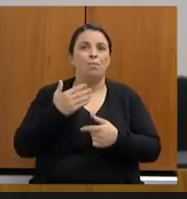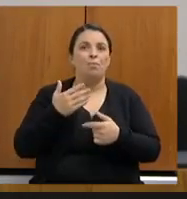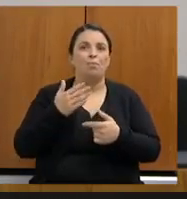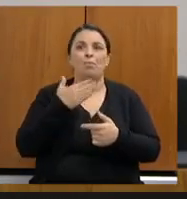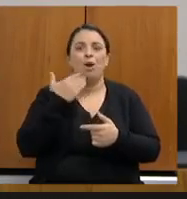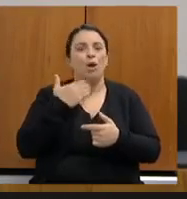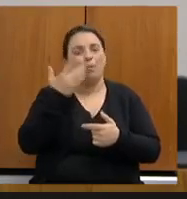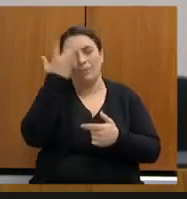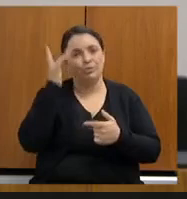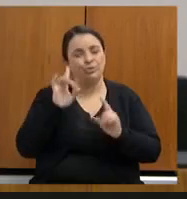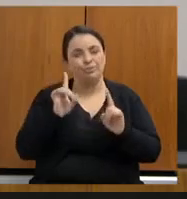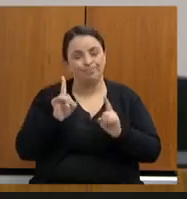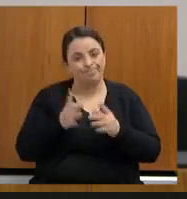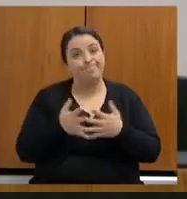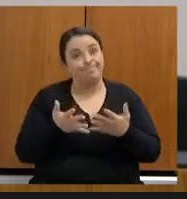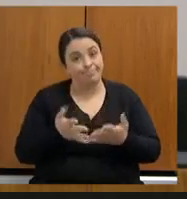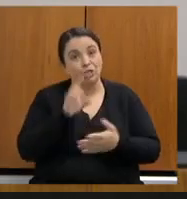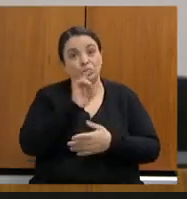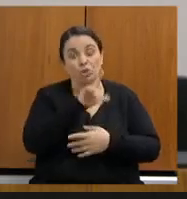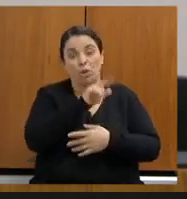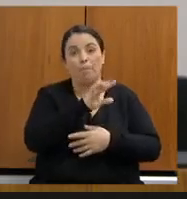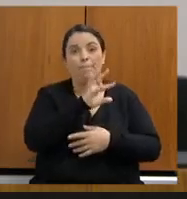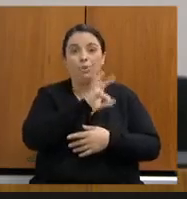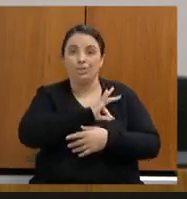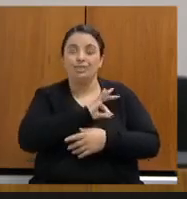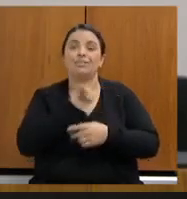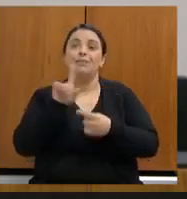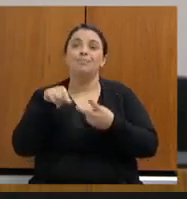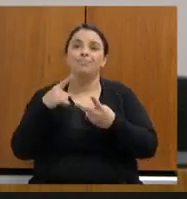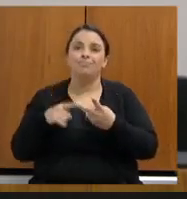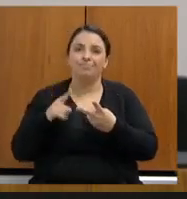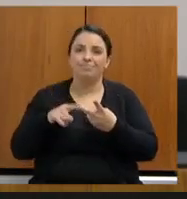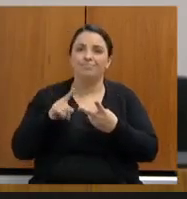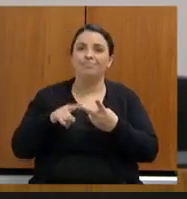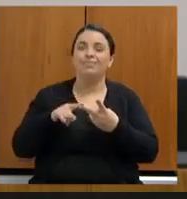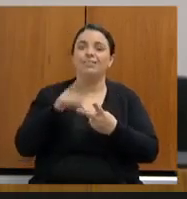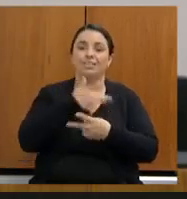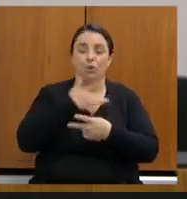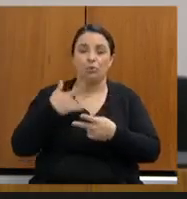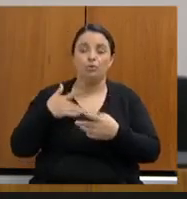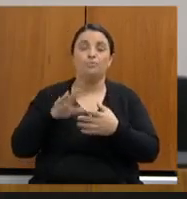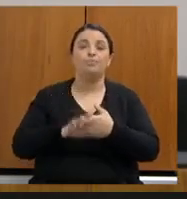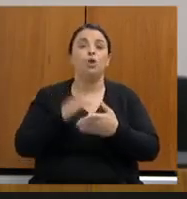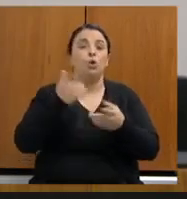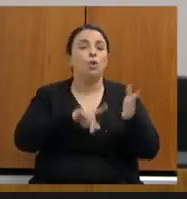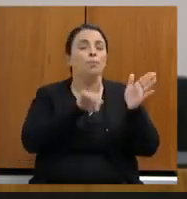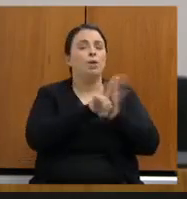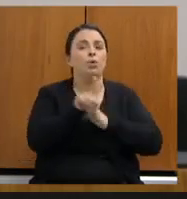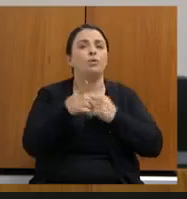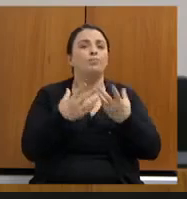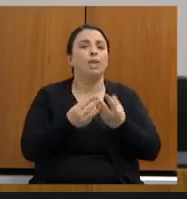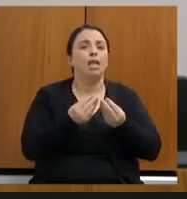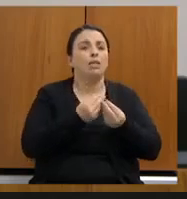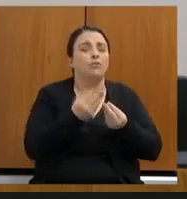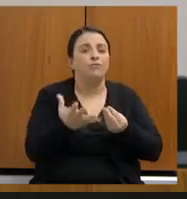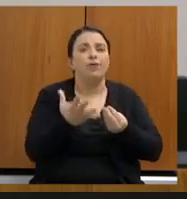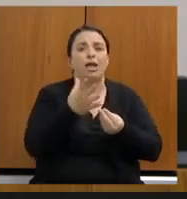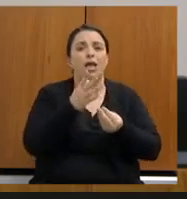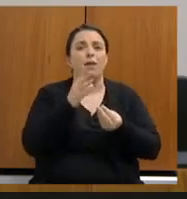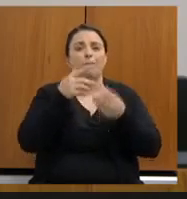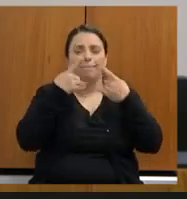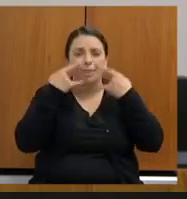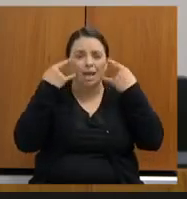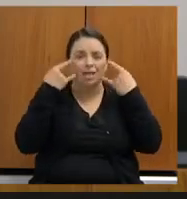preocupação segunda preocupação Comandante fornecimento de máscara álcool em gel demais equipamentos de